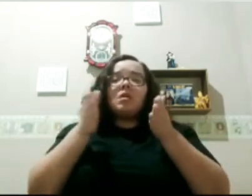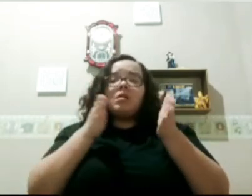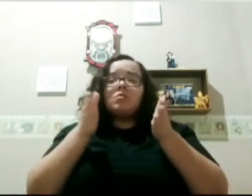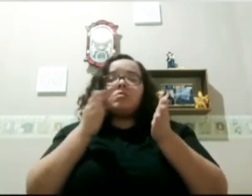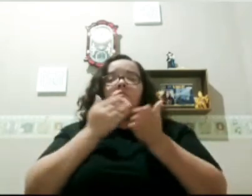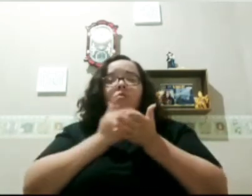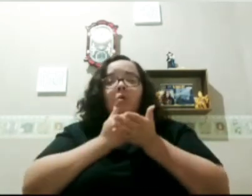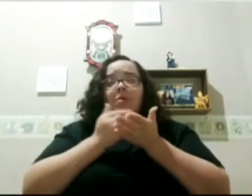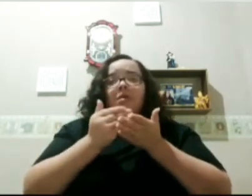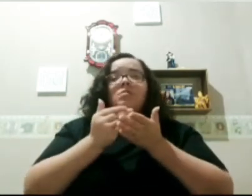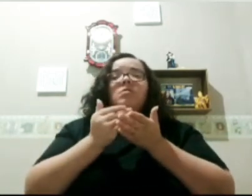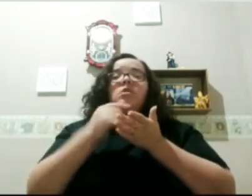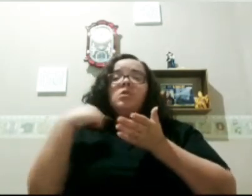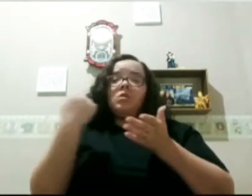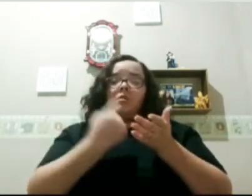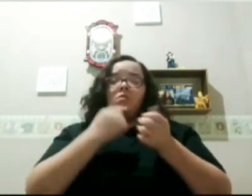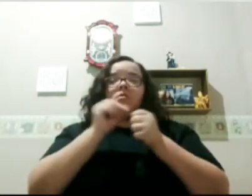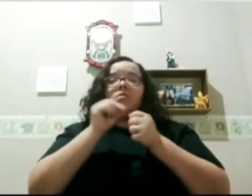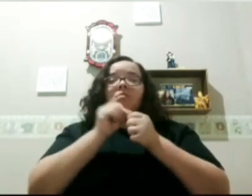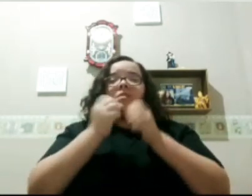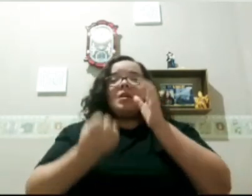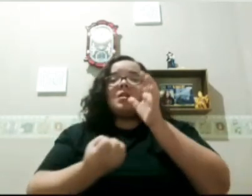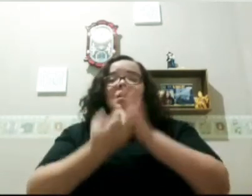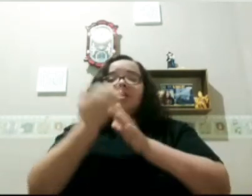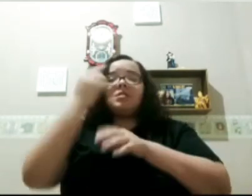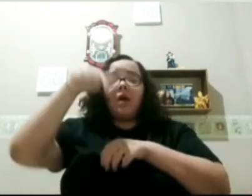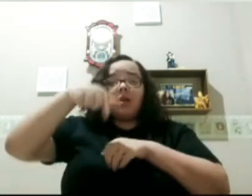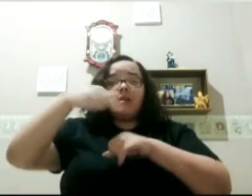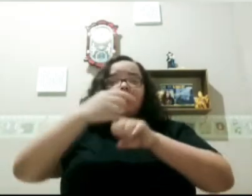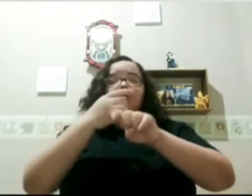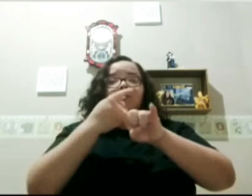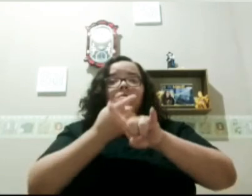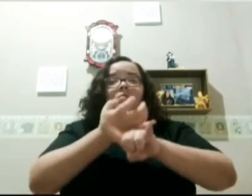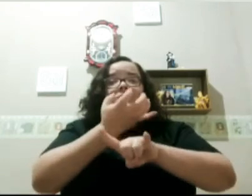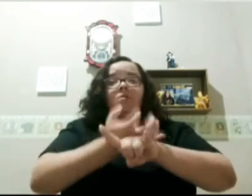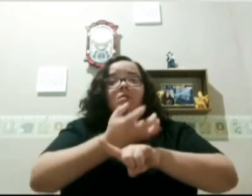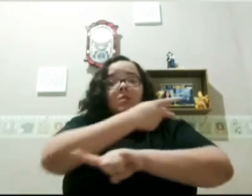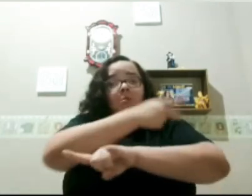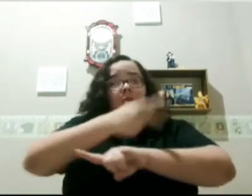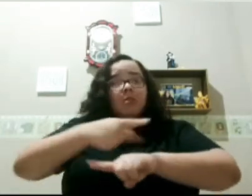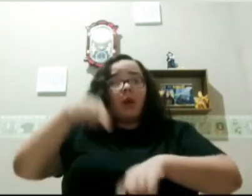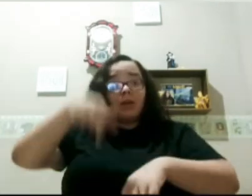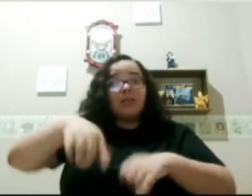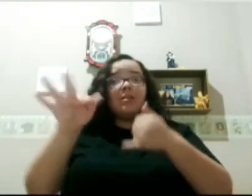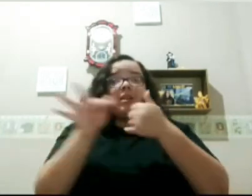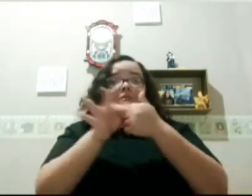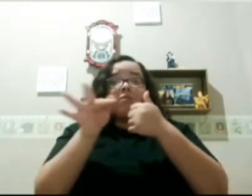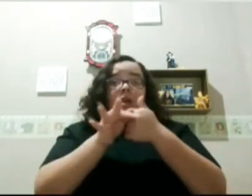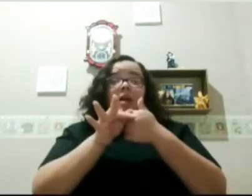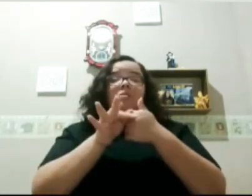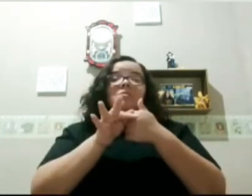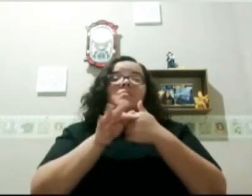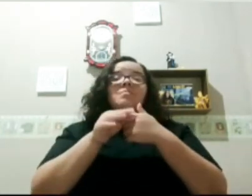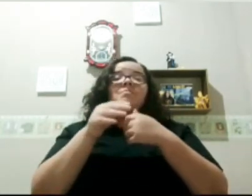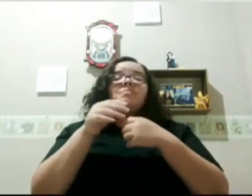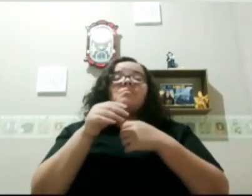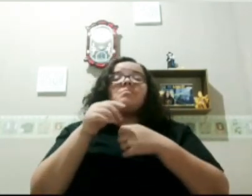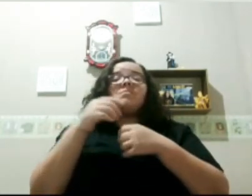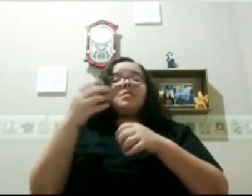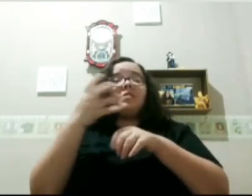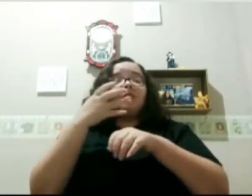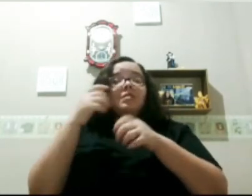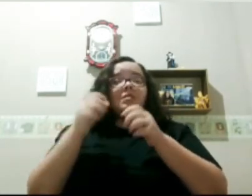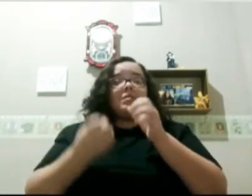a gente pode dizer bem no início, nós tivemos a criação, aqui no sertão do Pajeú, aqui em Afogados da Engazeira,